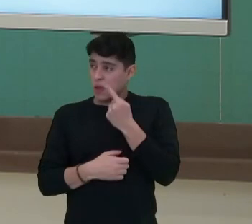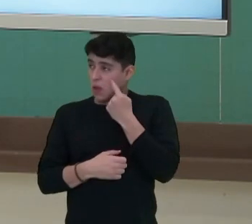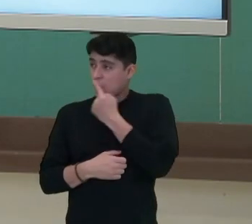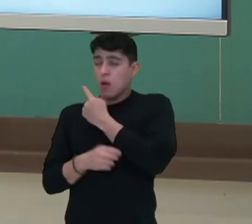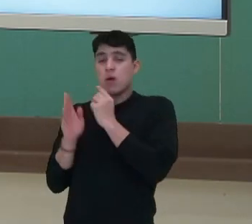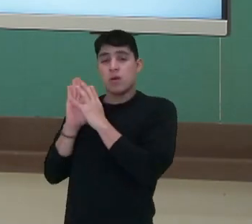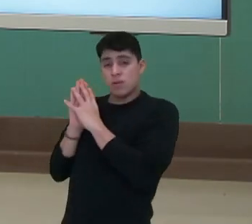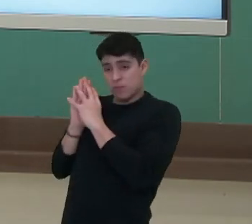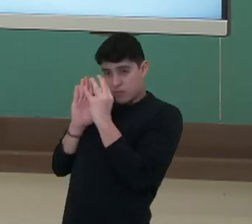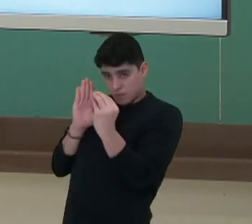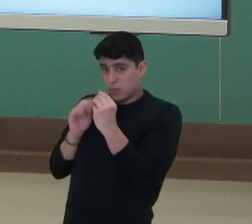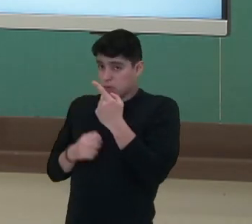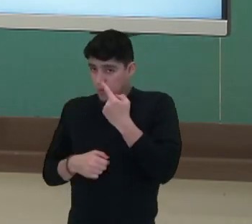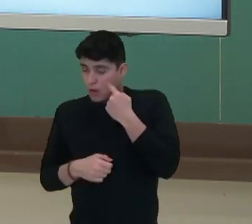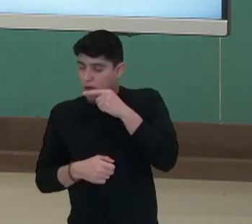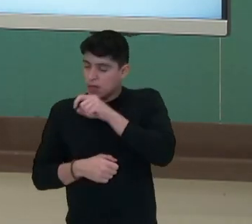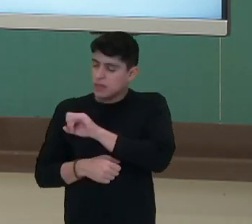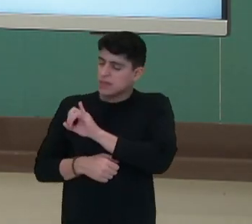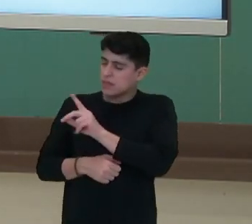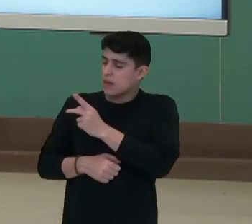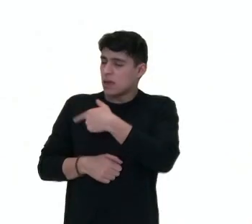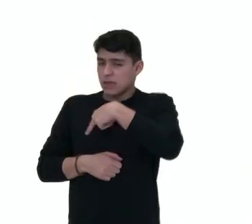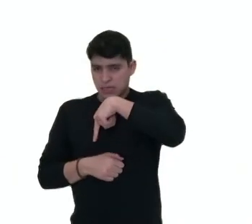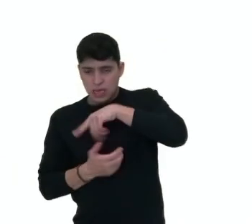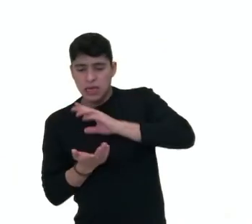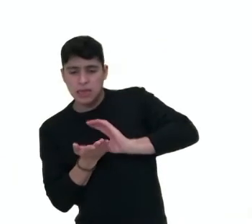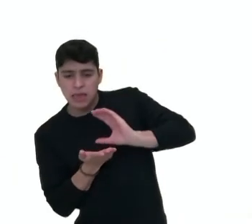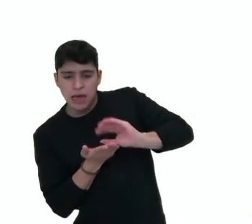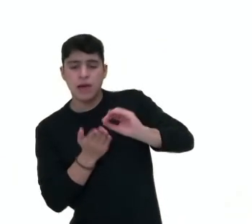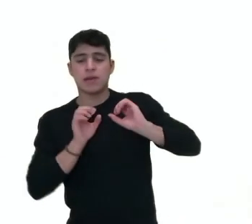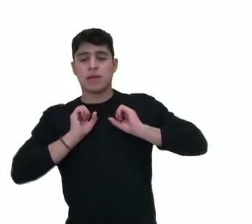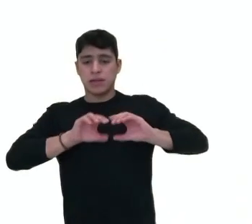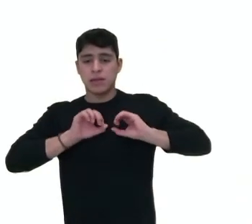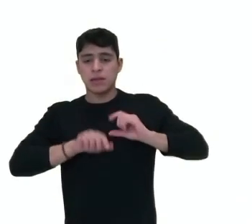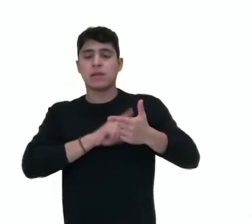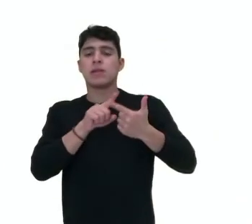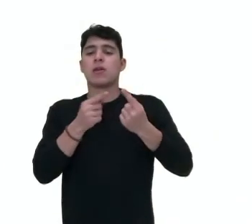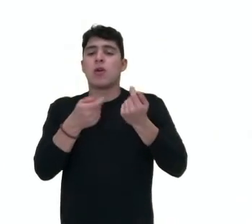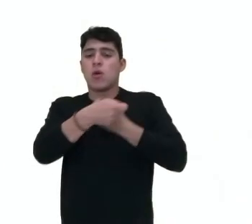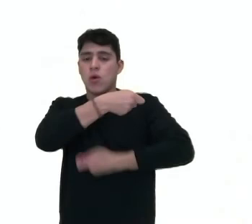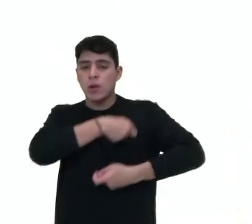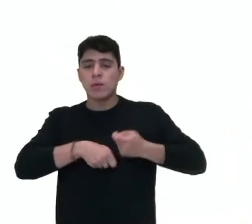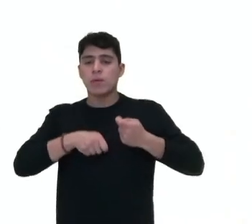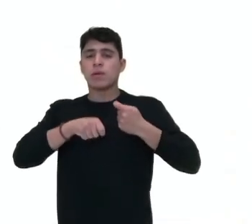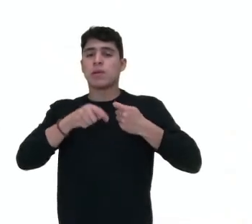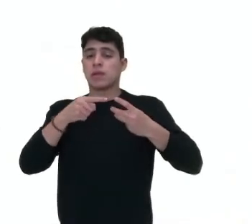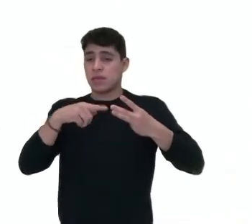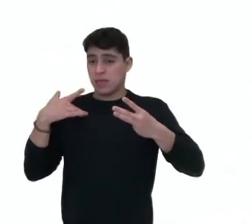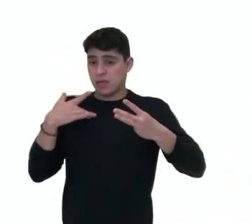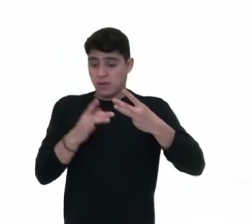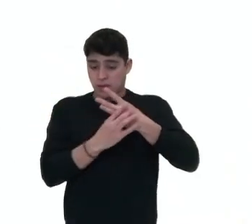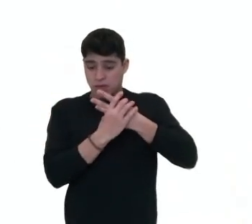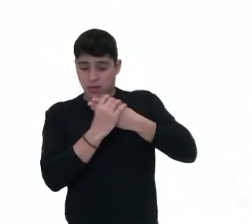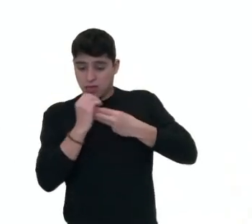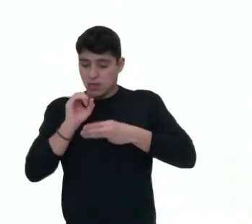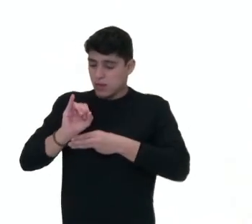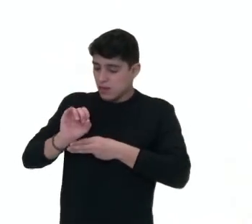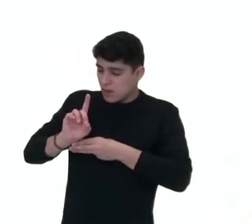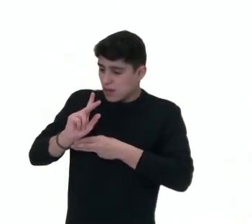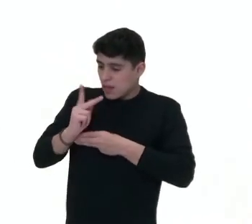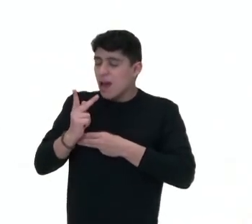aí que, apesar de o IDH utilizar dados de educação, economia e saúde para compor o índice,